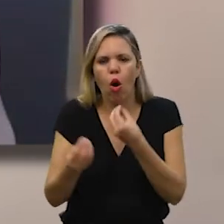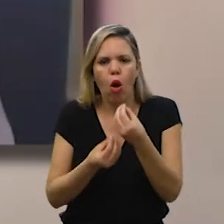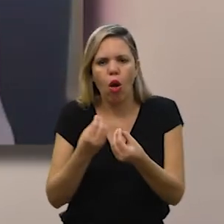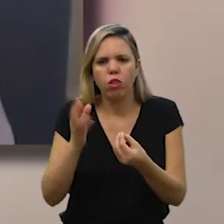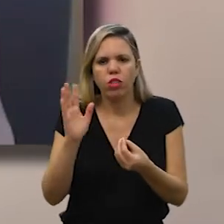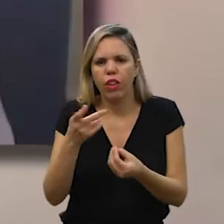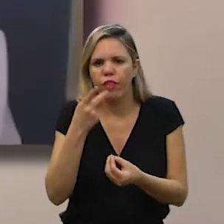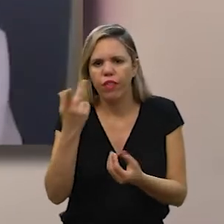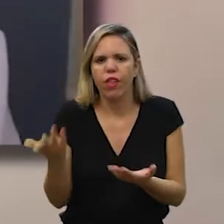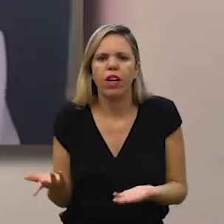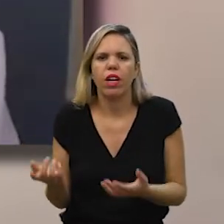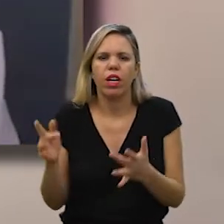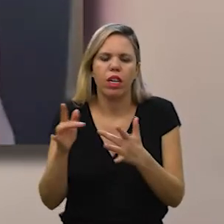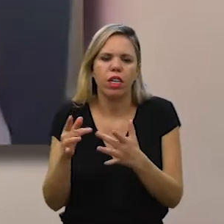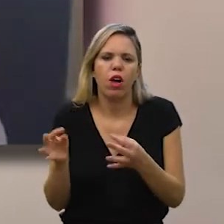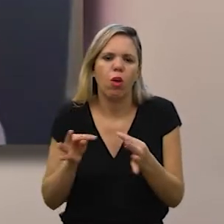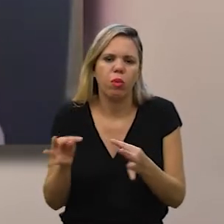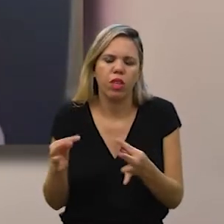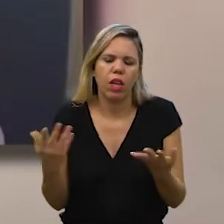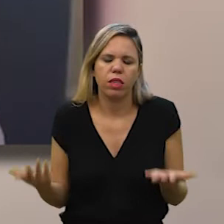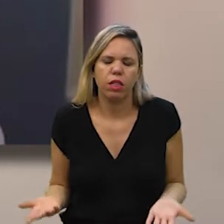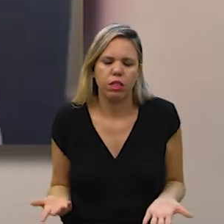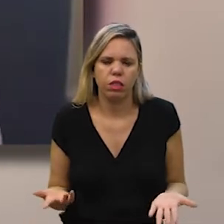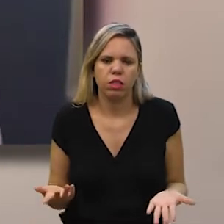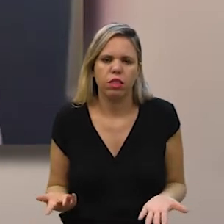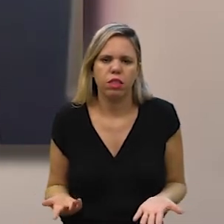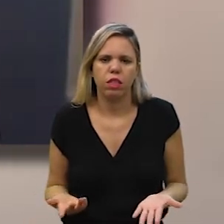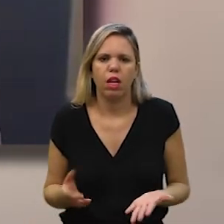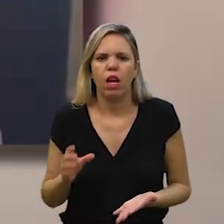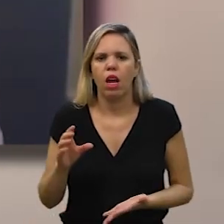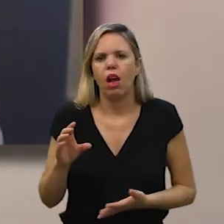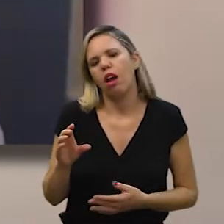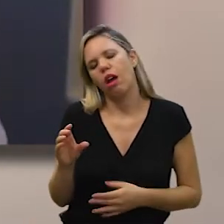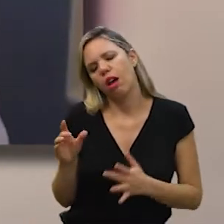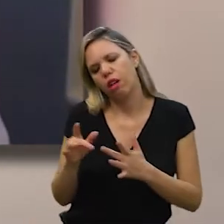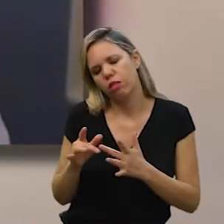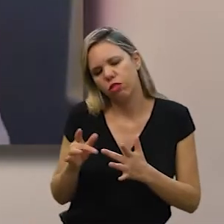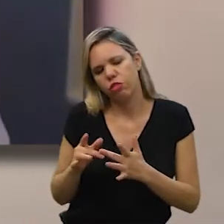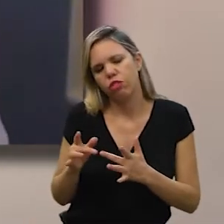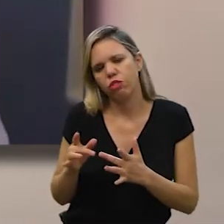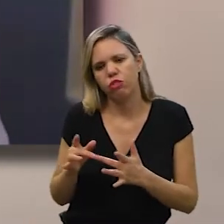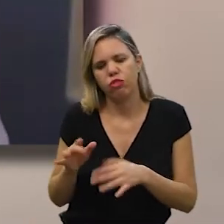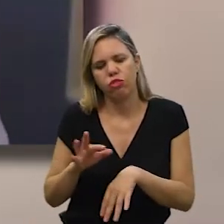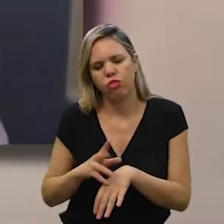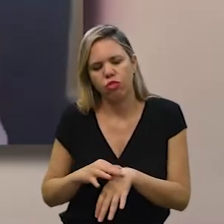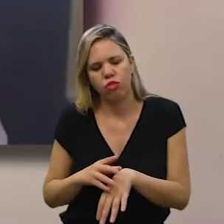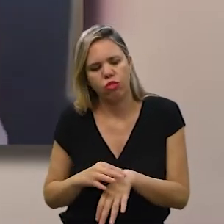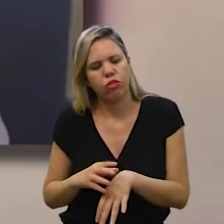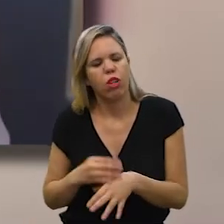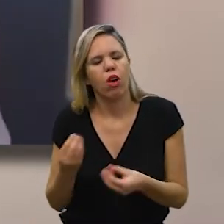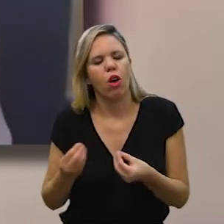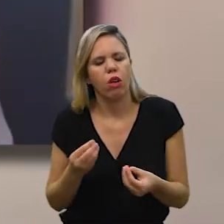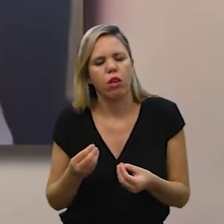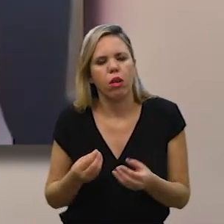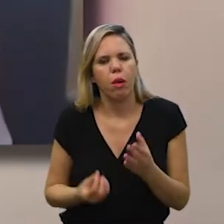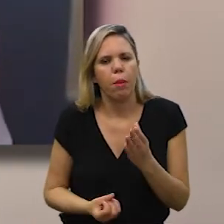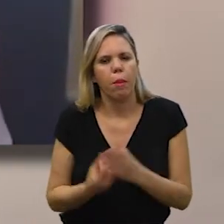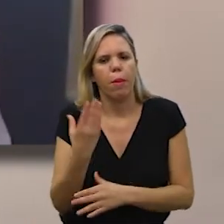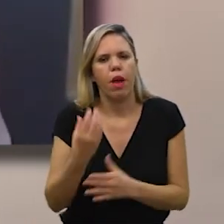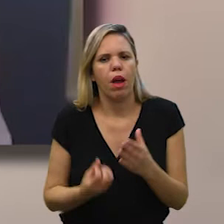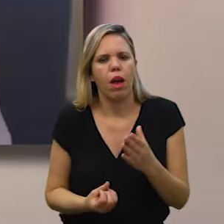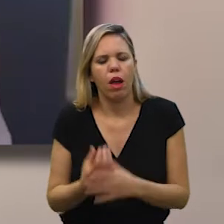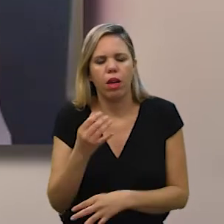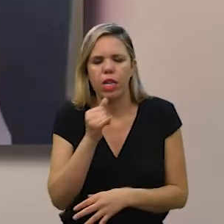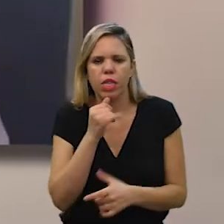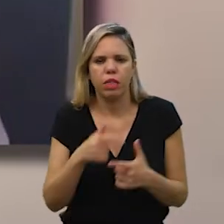a gente já falou da dermatite atópica, agora vamos falar da dermatite de contato. É uma doença que aparece